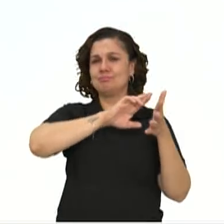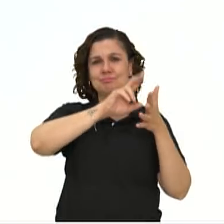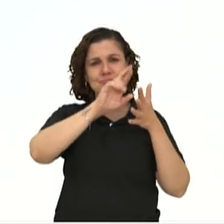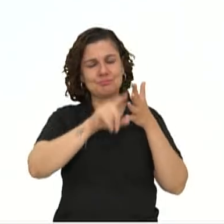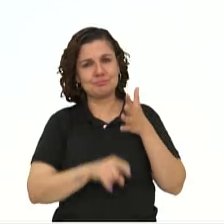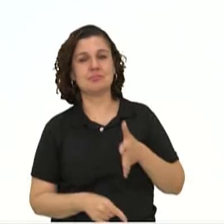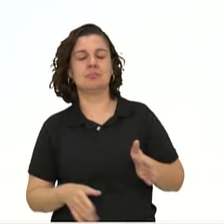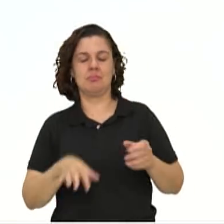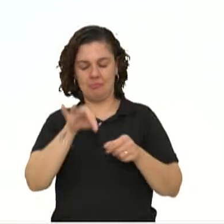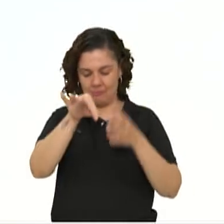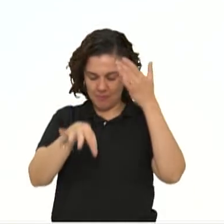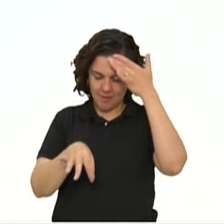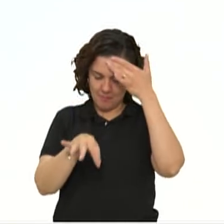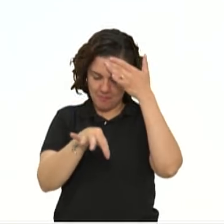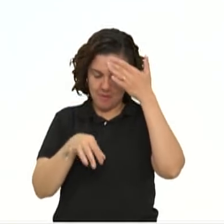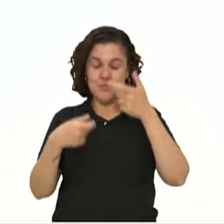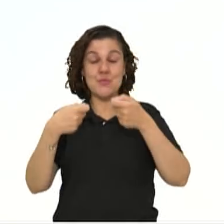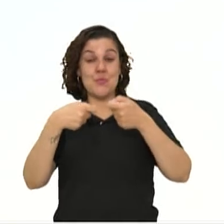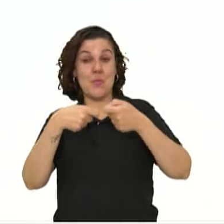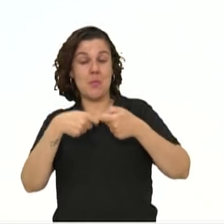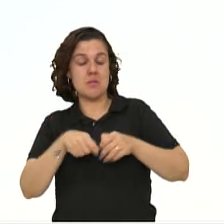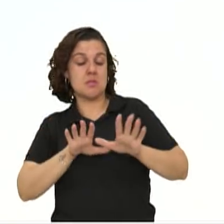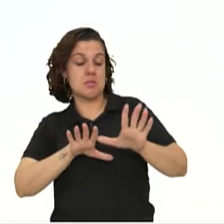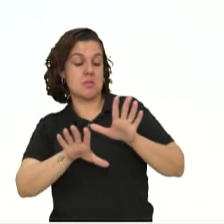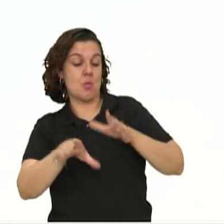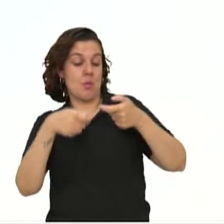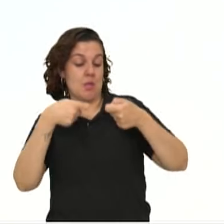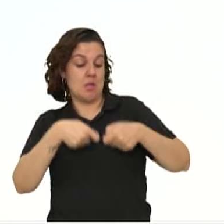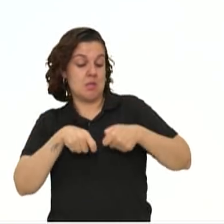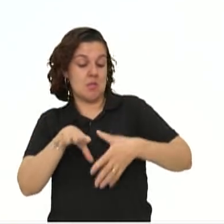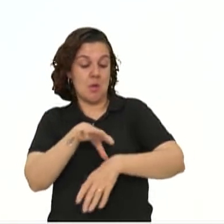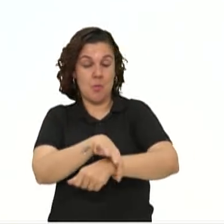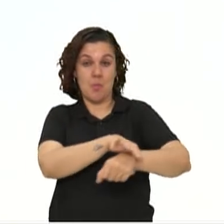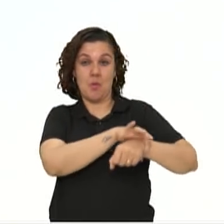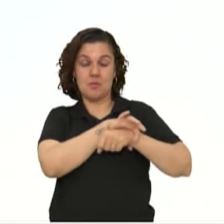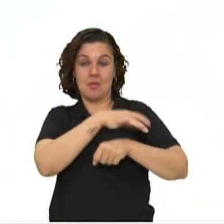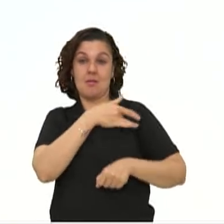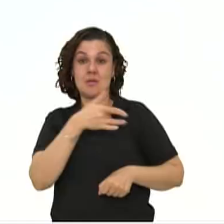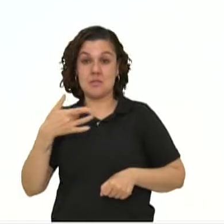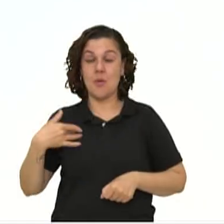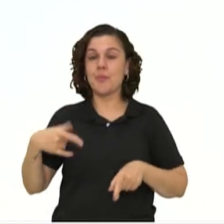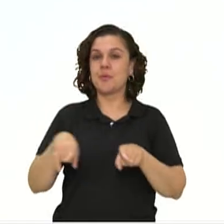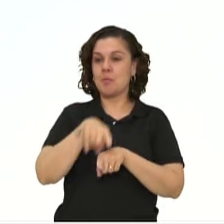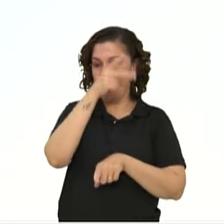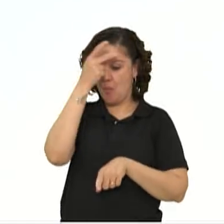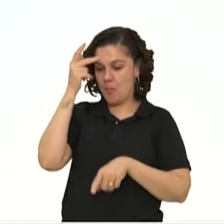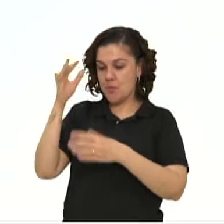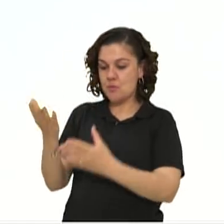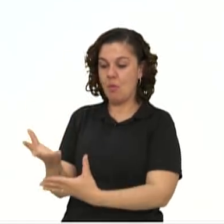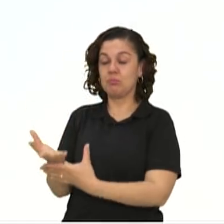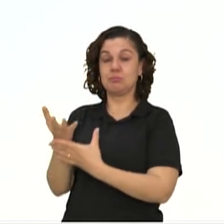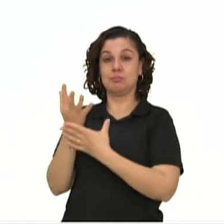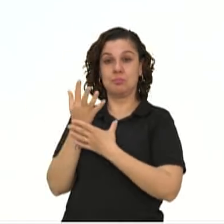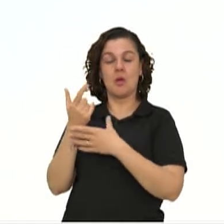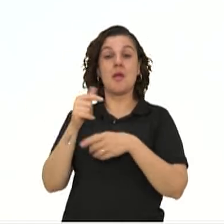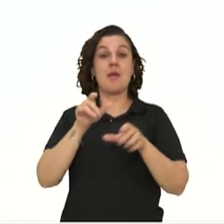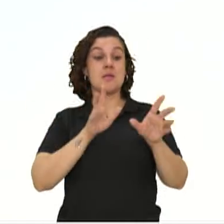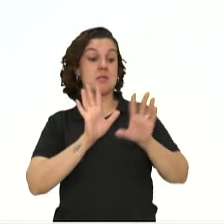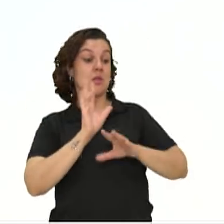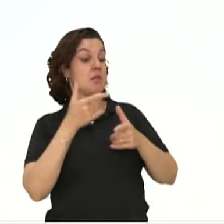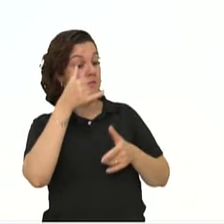devem tomar os cuidados necessários para preservar a saúde e dos fiéis, limitando os eventos nas instituições